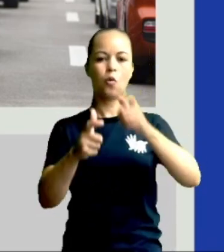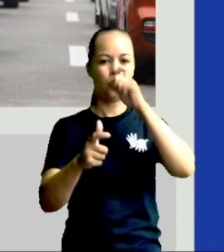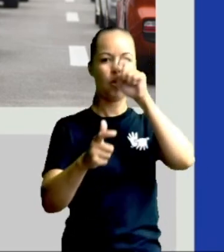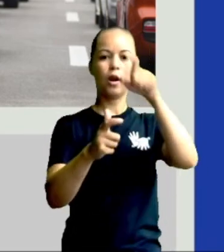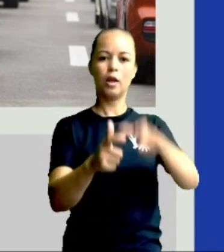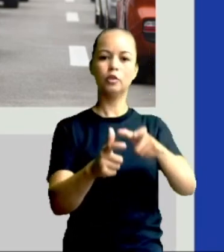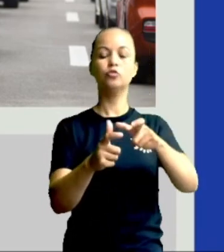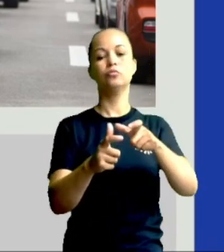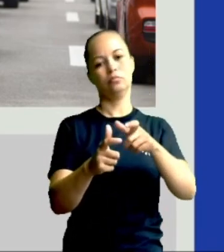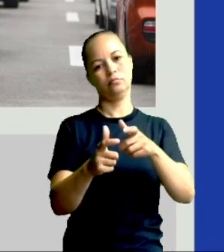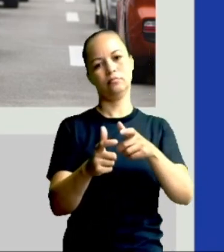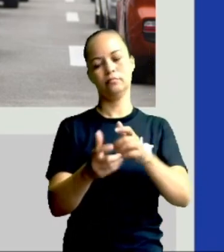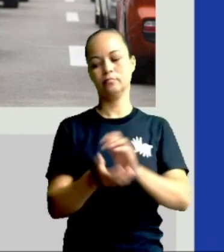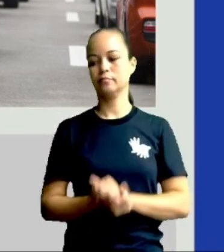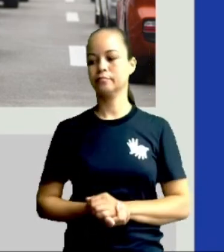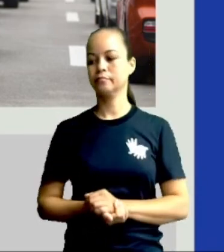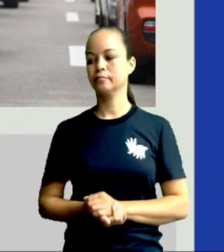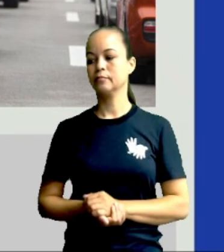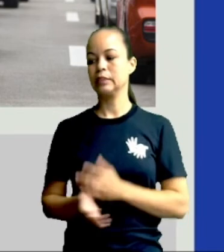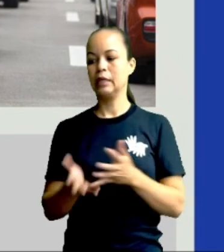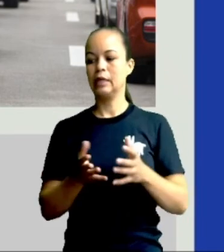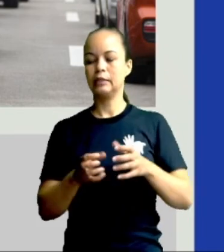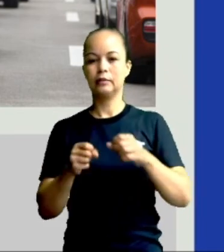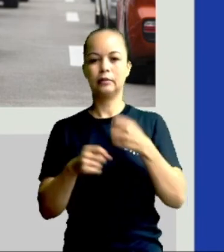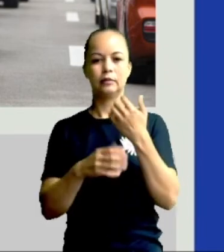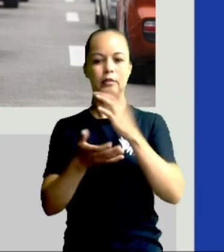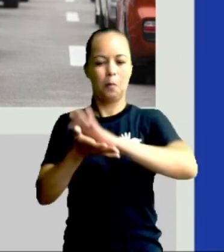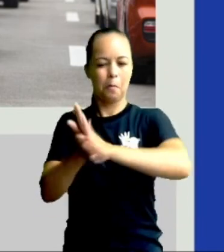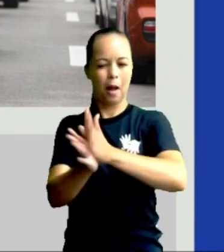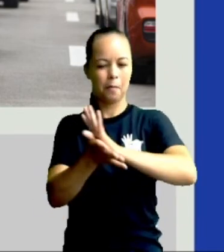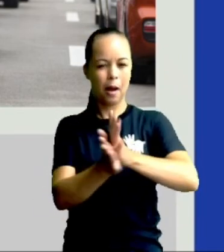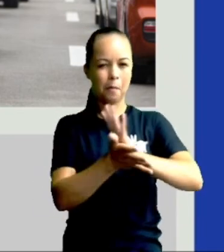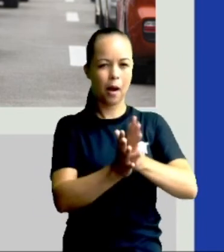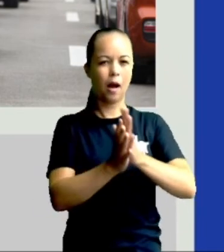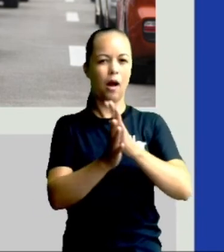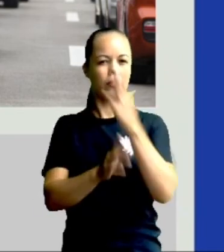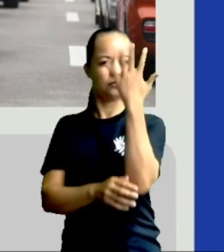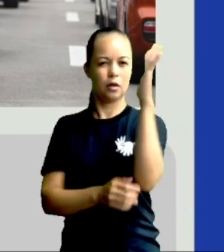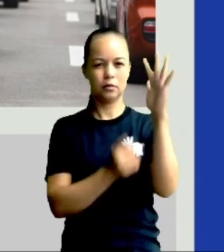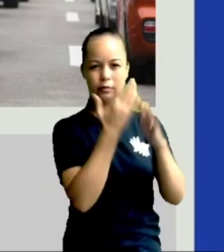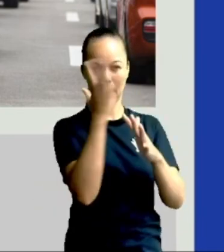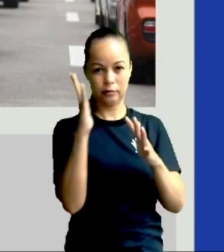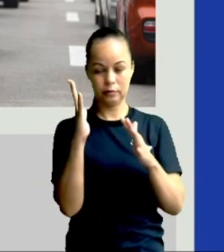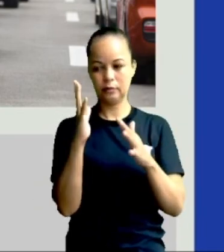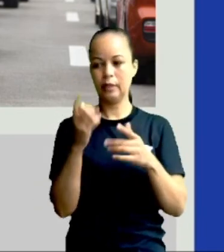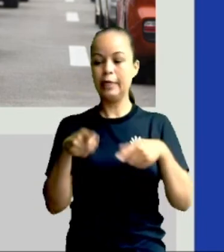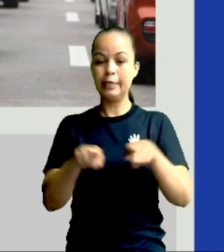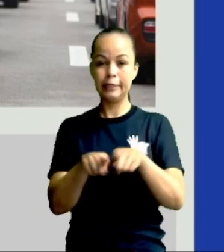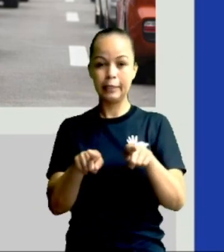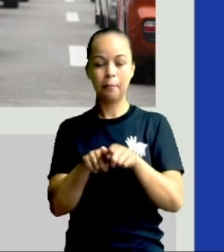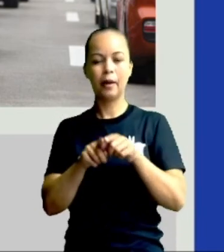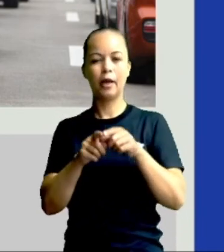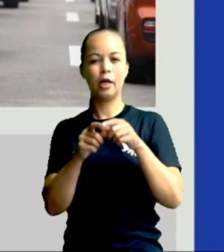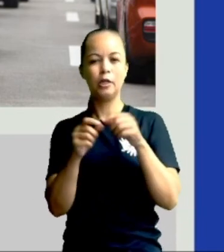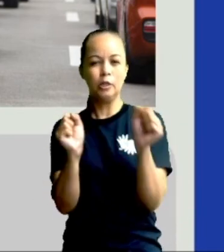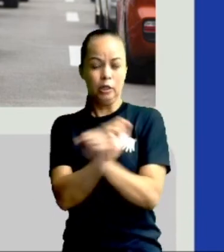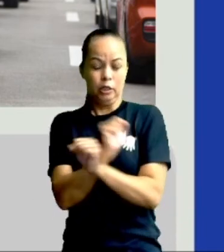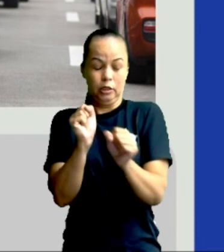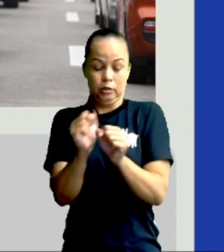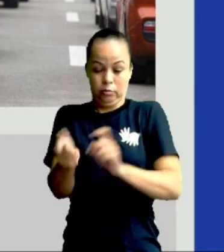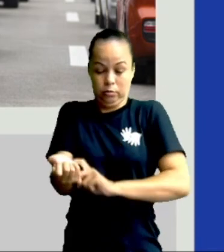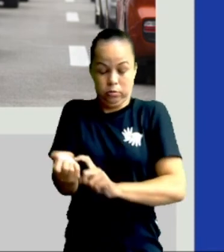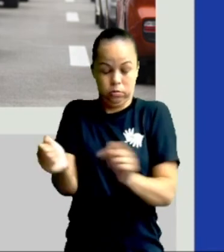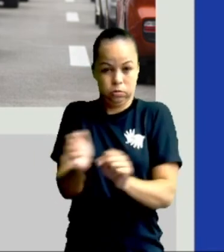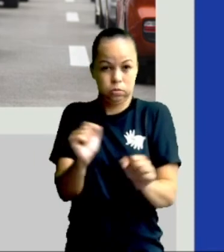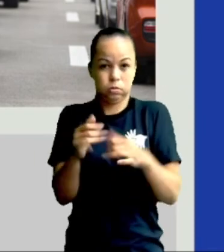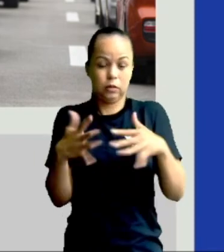apropriado. Desmatamento para abrir estradas e alto nível de estresse. Ou seja, muito trânsito, muito